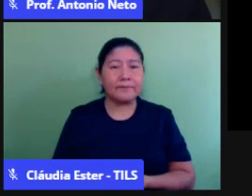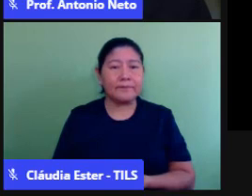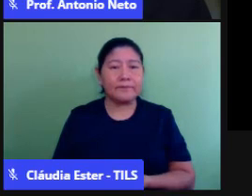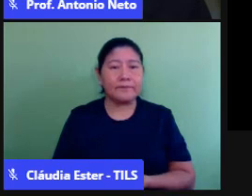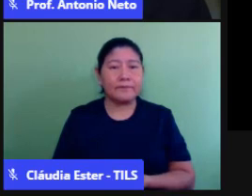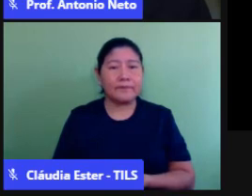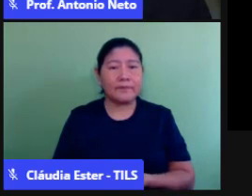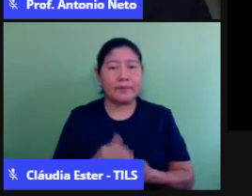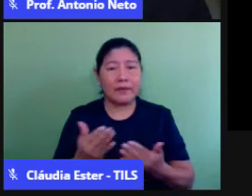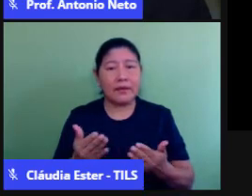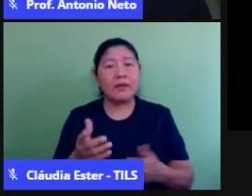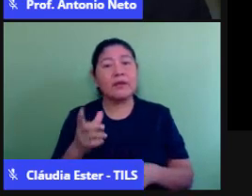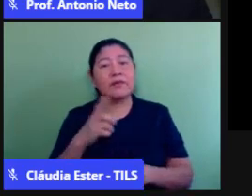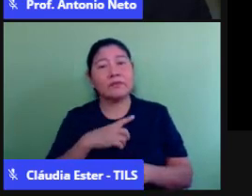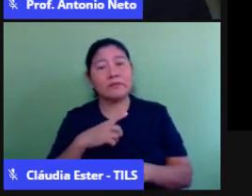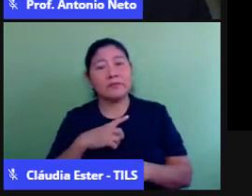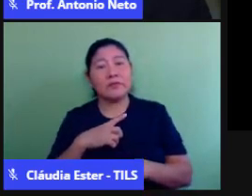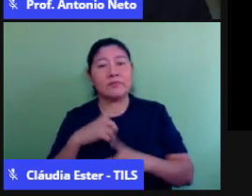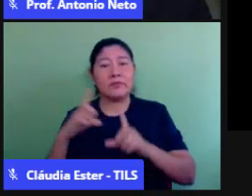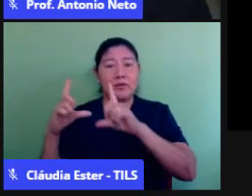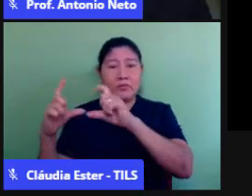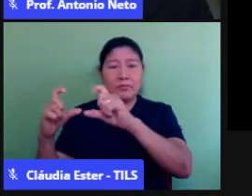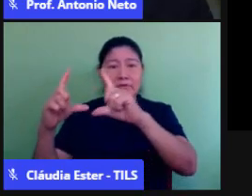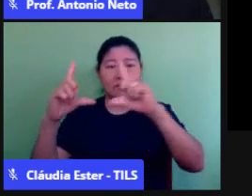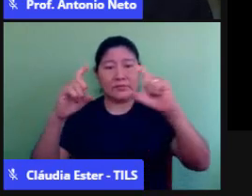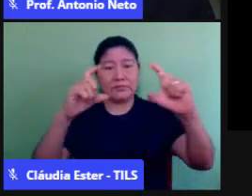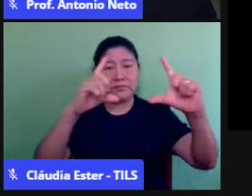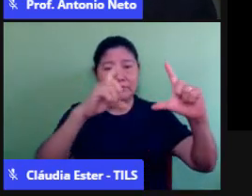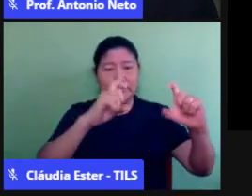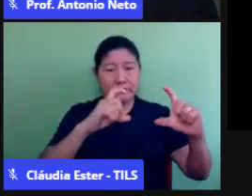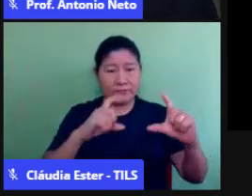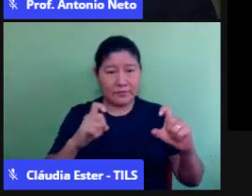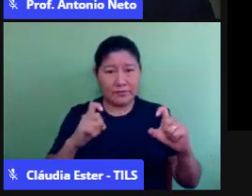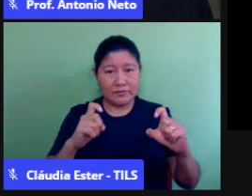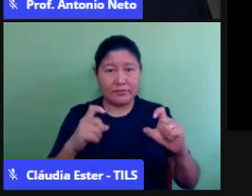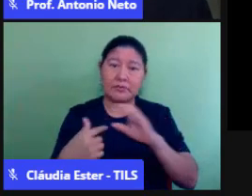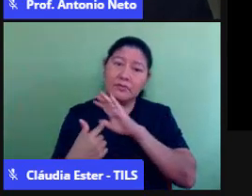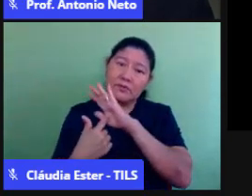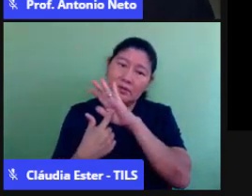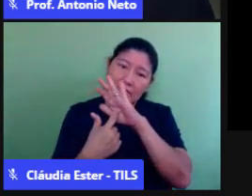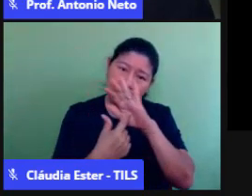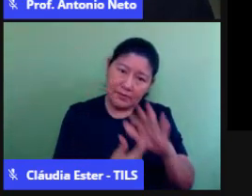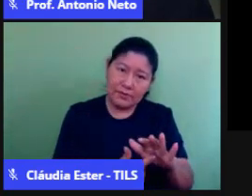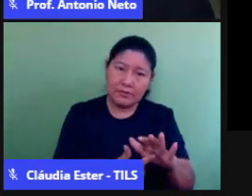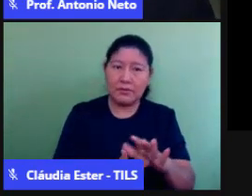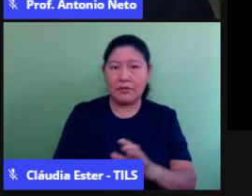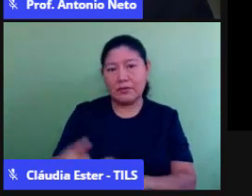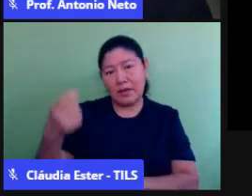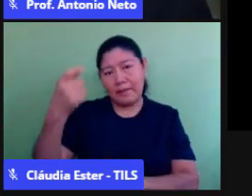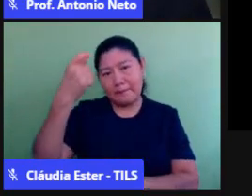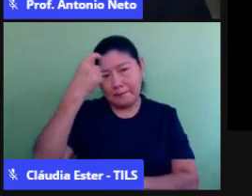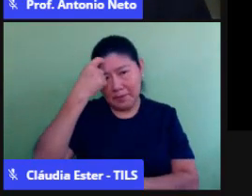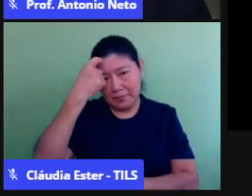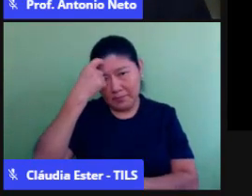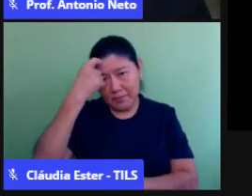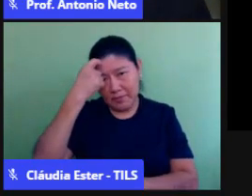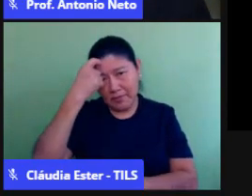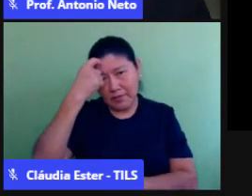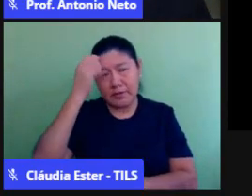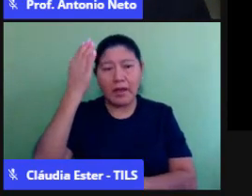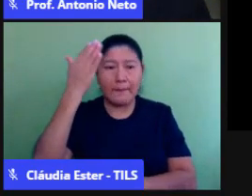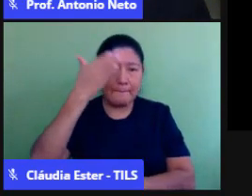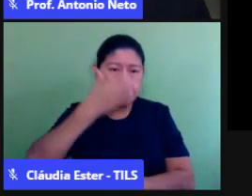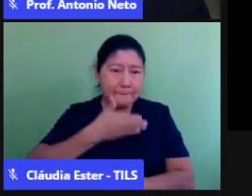E aí a gente mostra algumas fotos, né, que mostram a memória, né, o